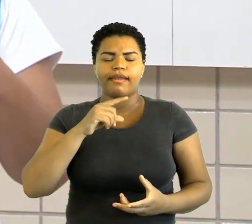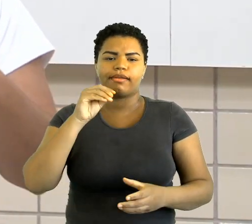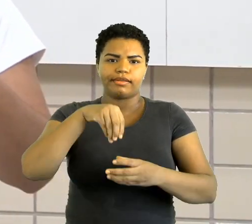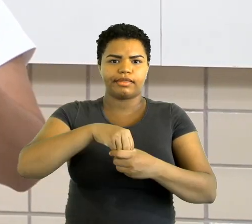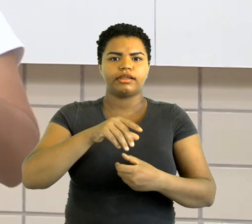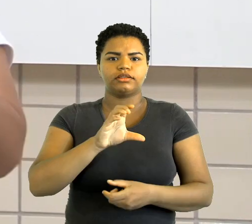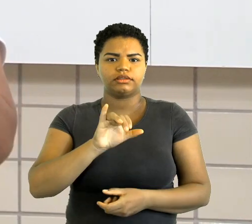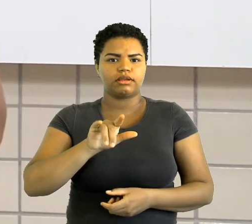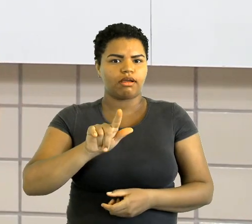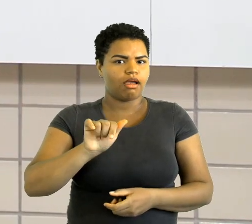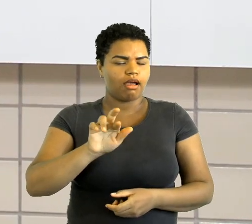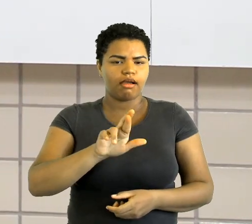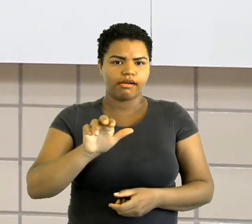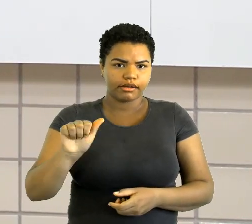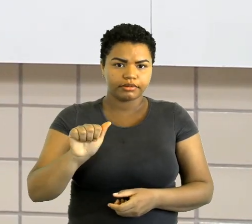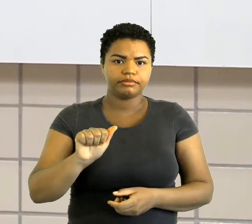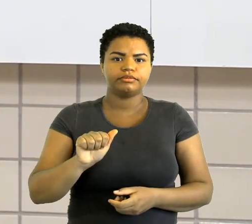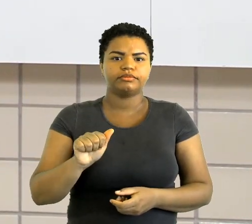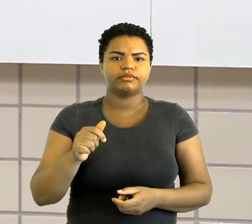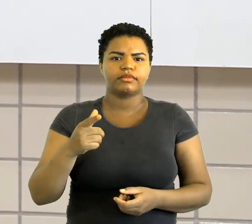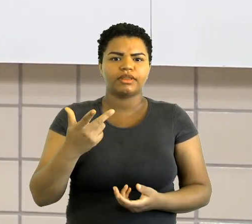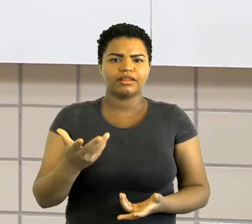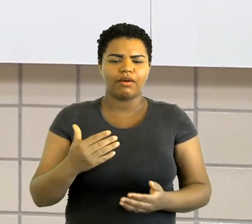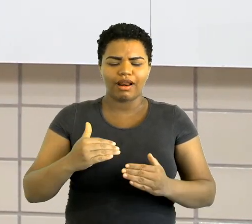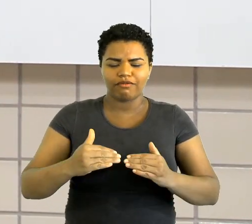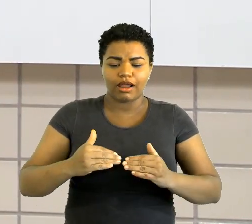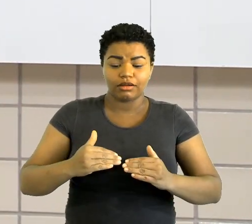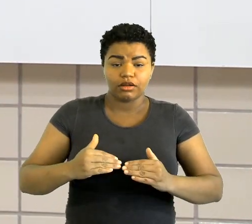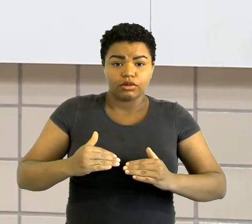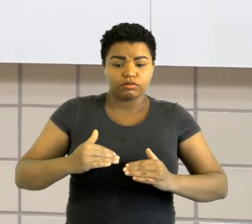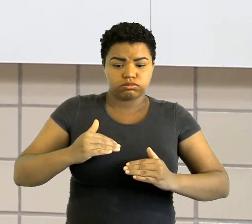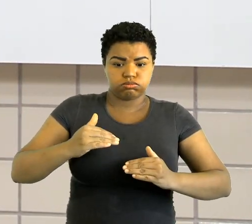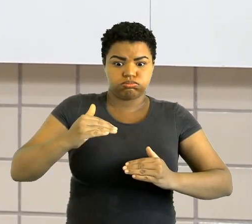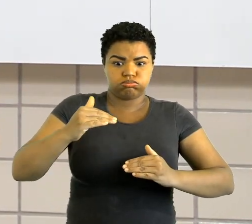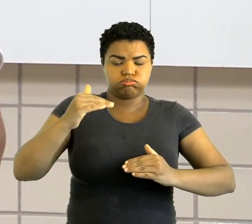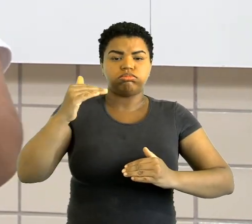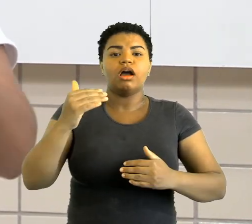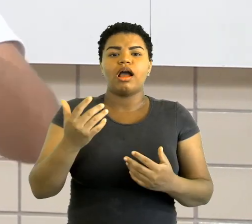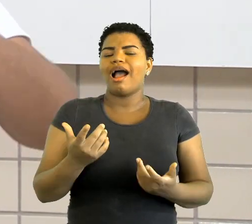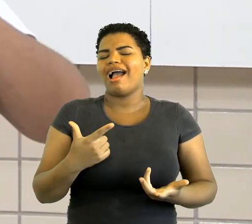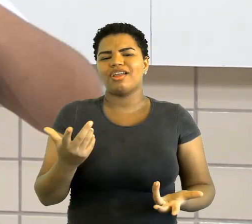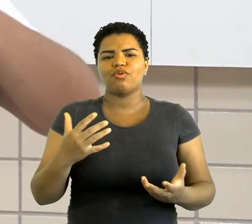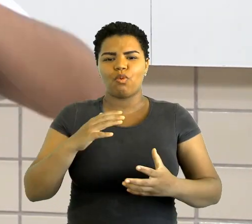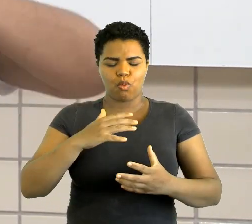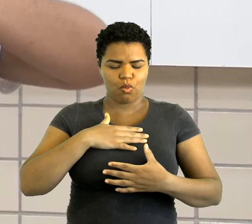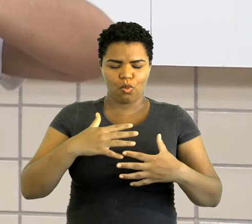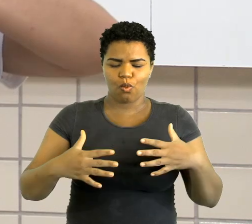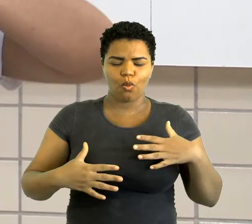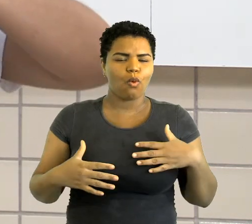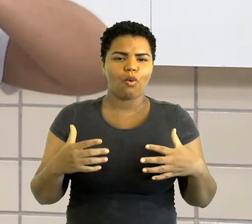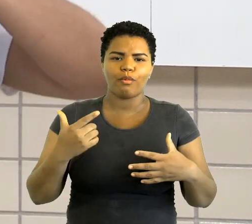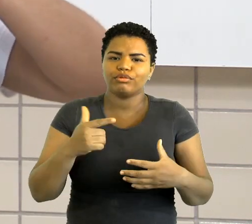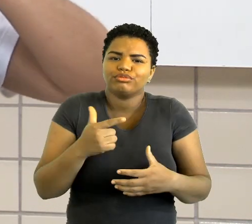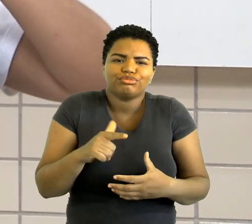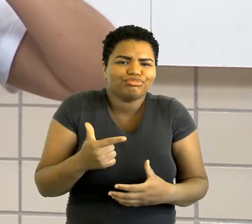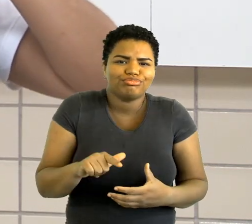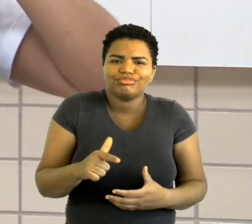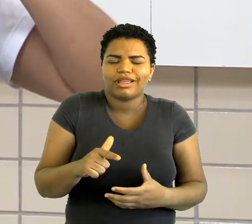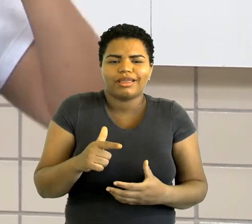vai crescendo, aquele corpo já não sustenta mais ela. Então, o que acontece? Ela cresce, aquele corpo